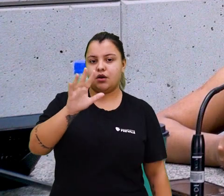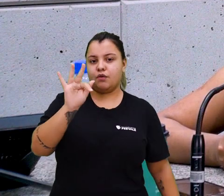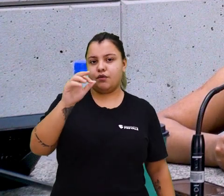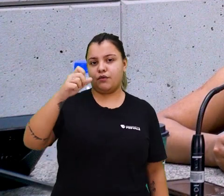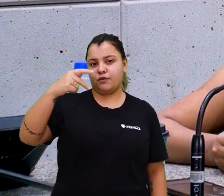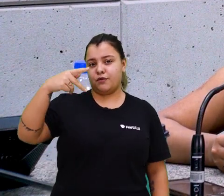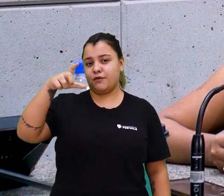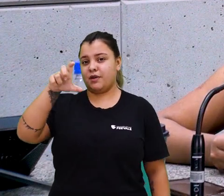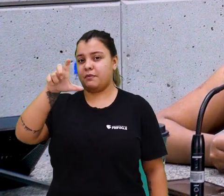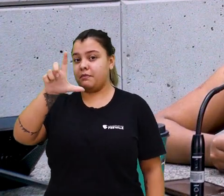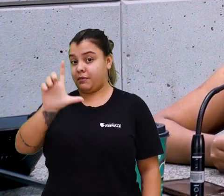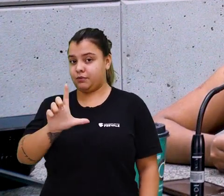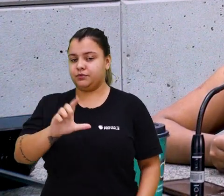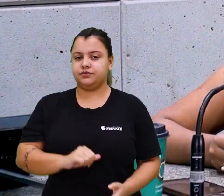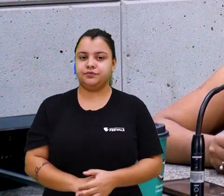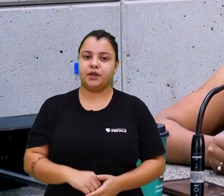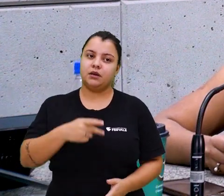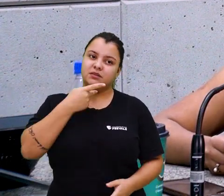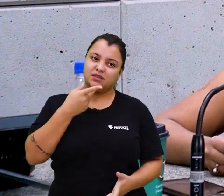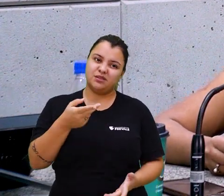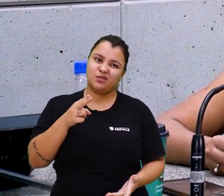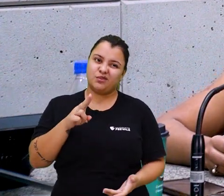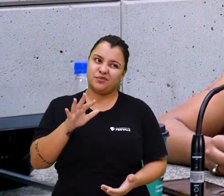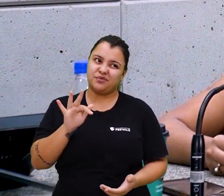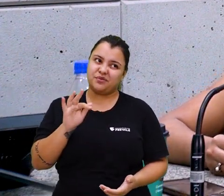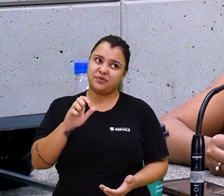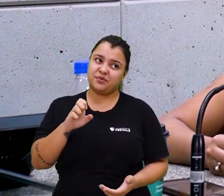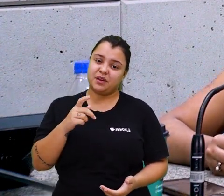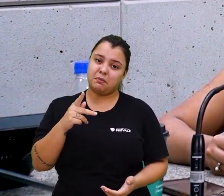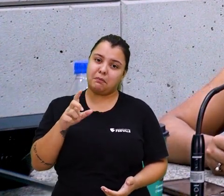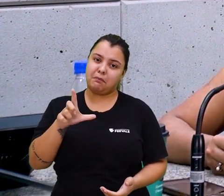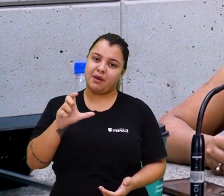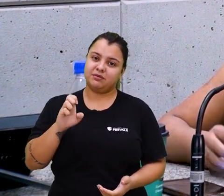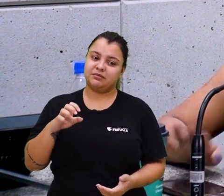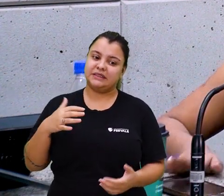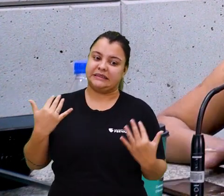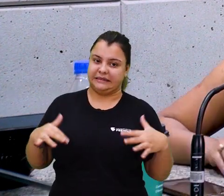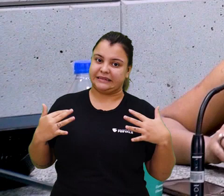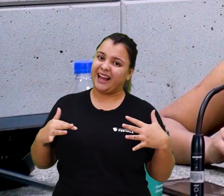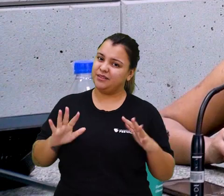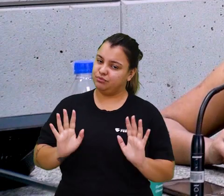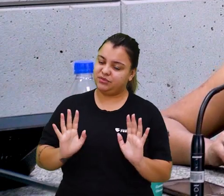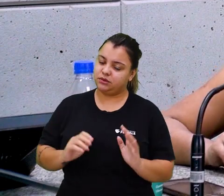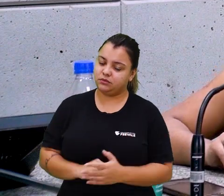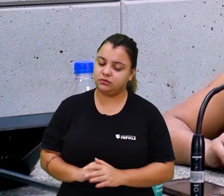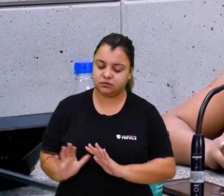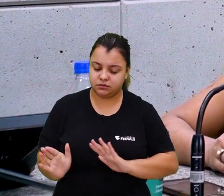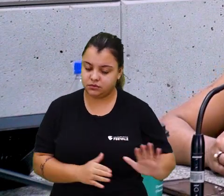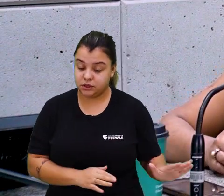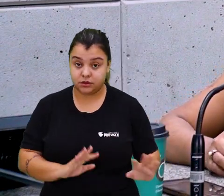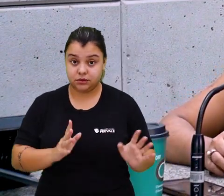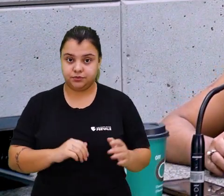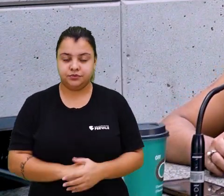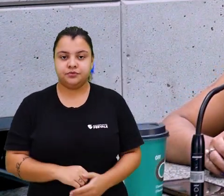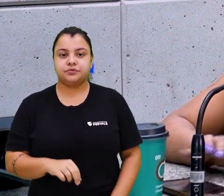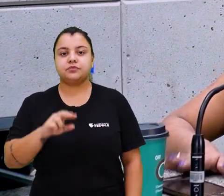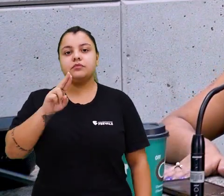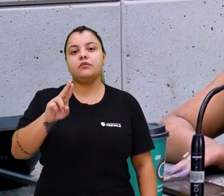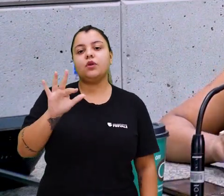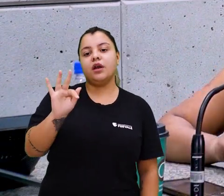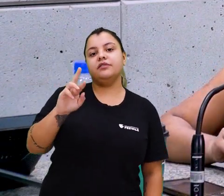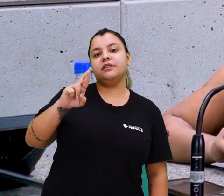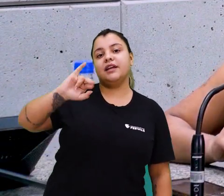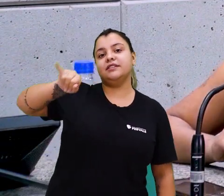UFPEL aí meu pai falou assim tá mas é o fpo a gente eu tenho não dá e a o